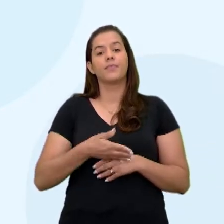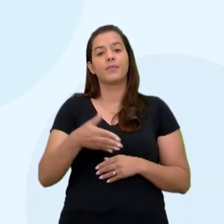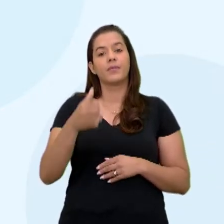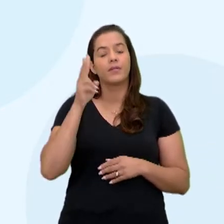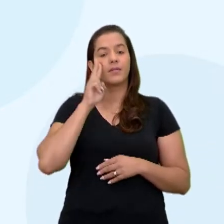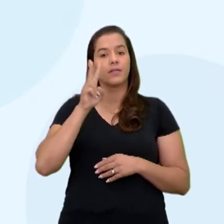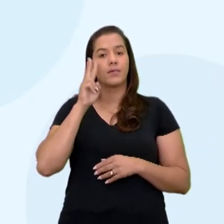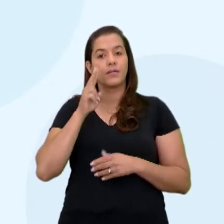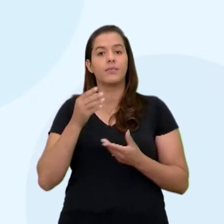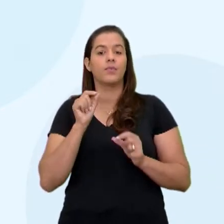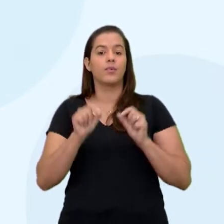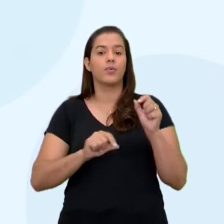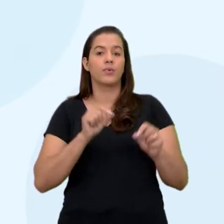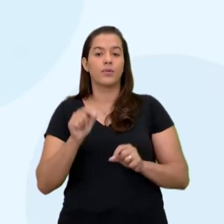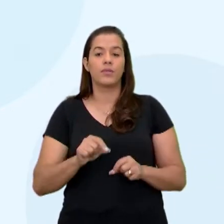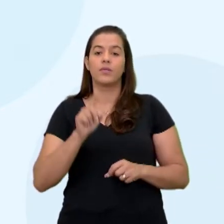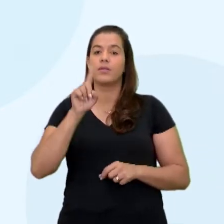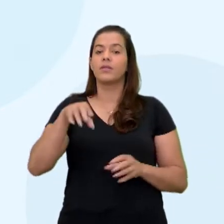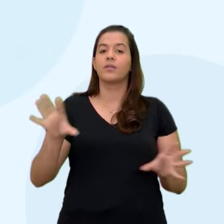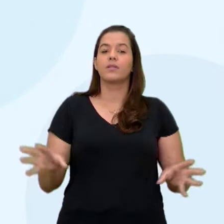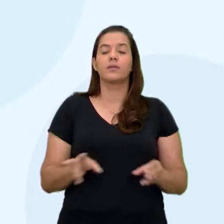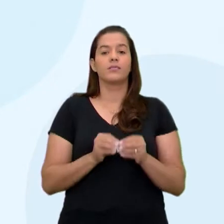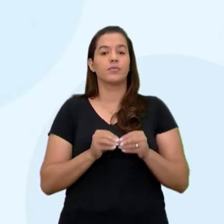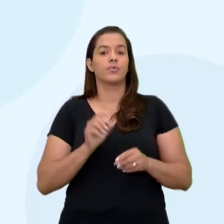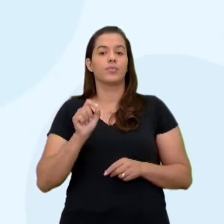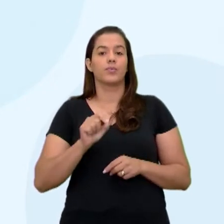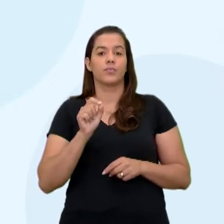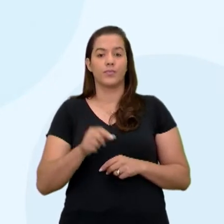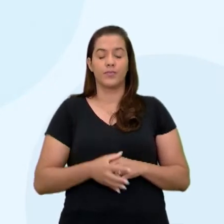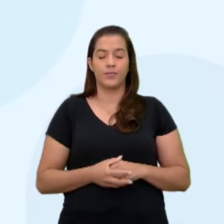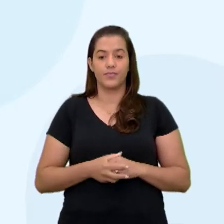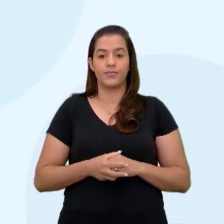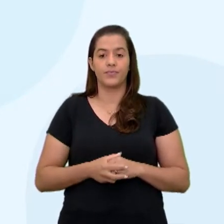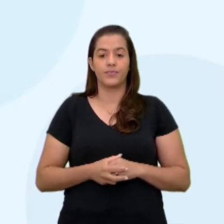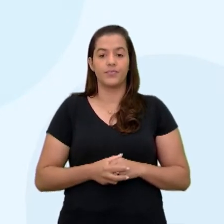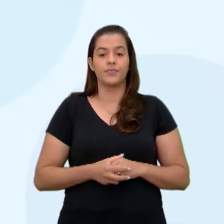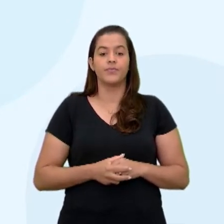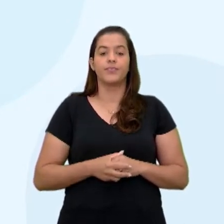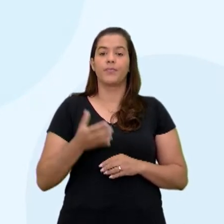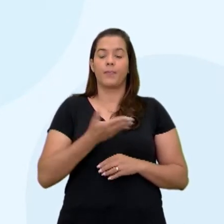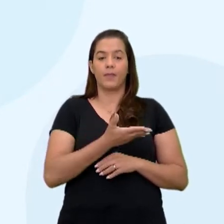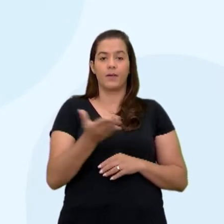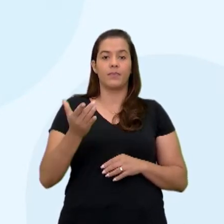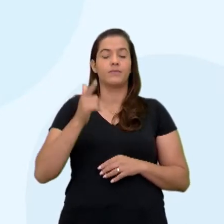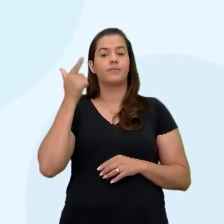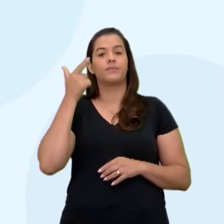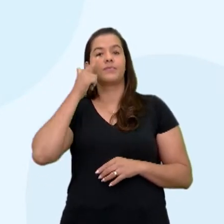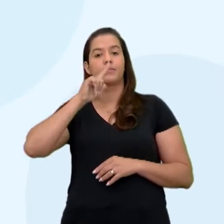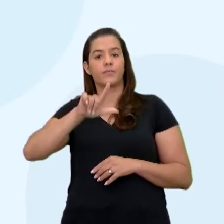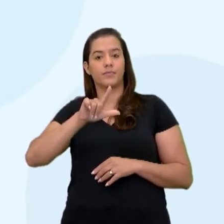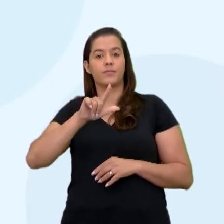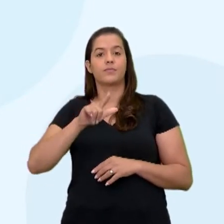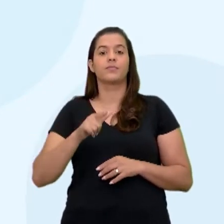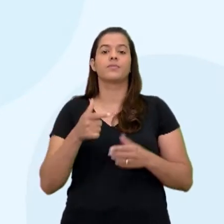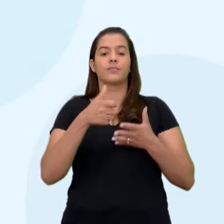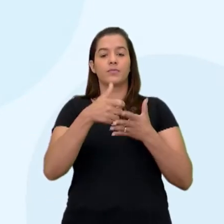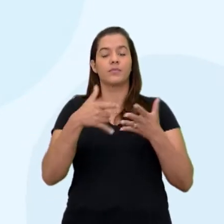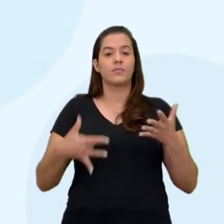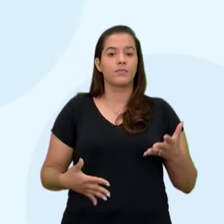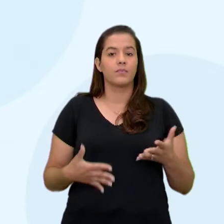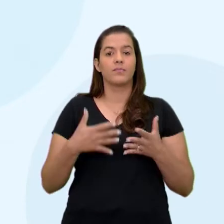para nós, o que é a síntese? Síntese é você conseguir, com